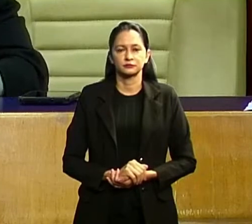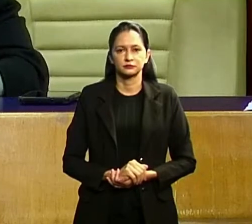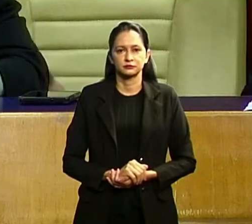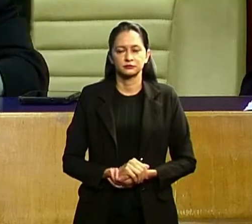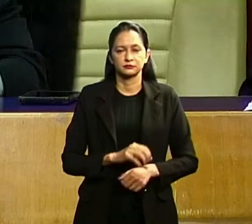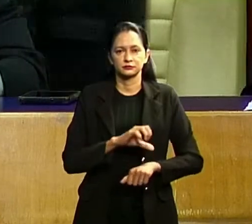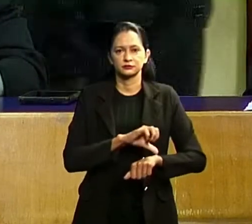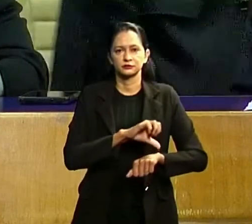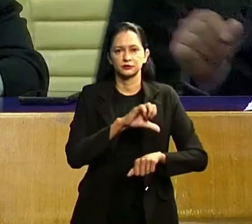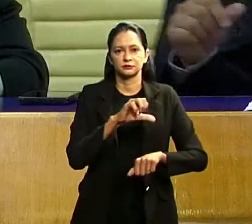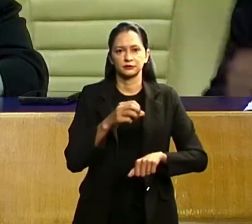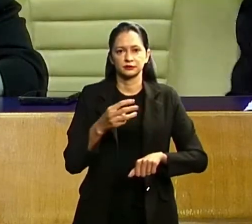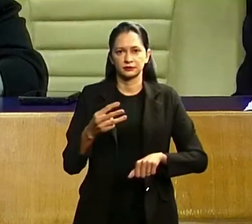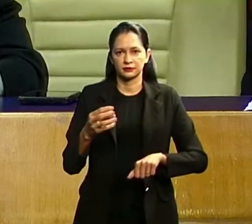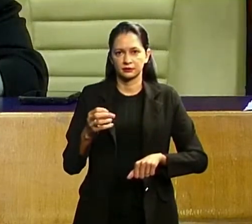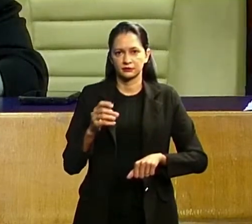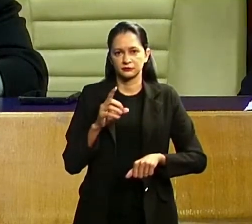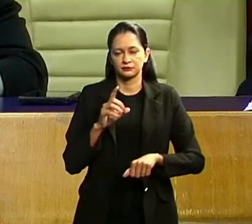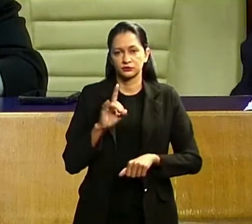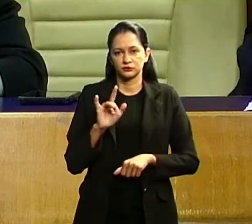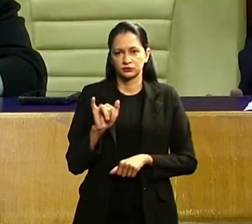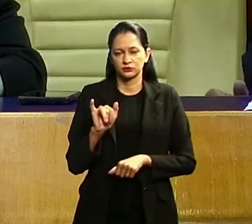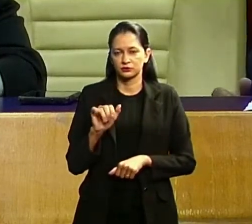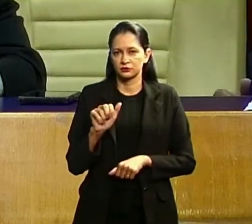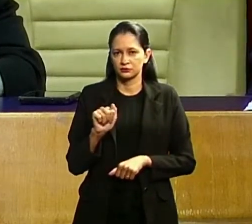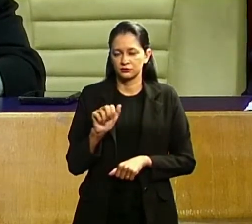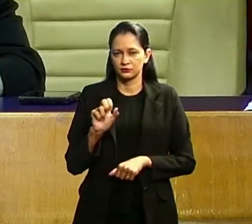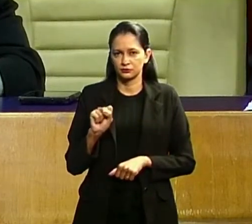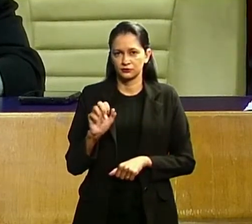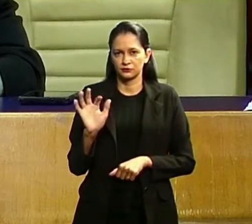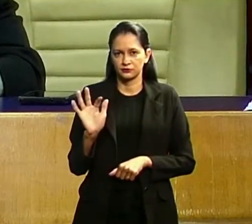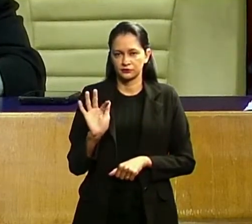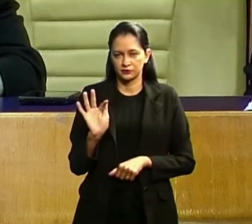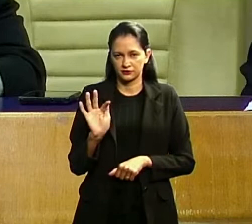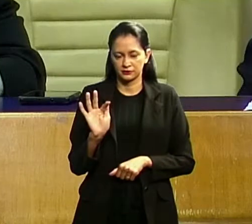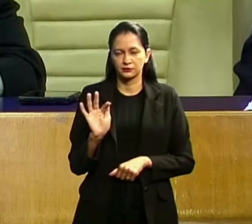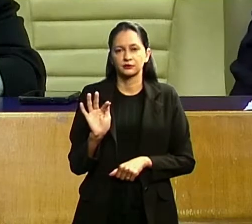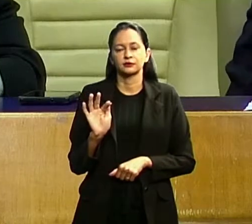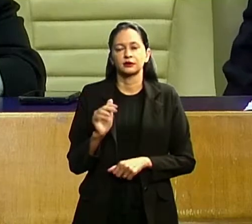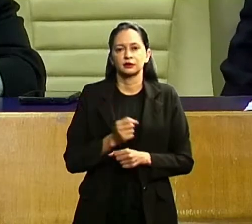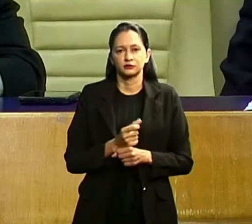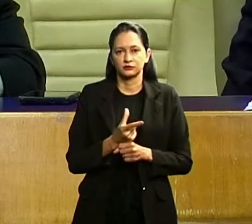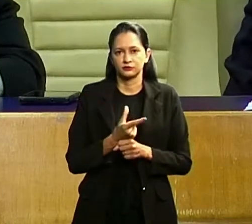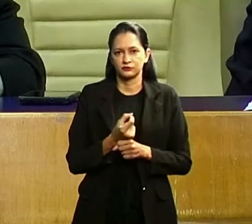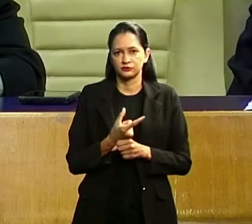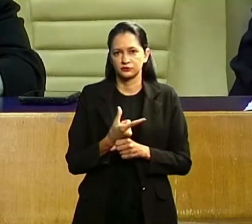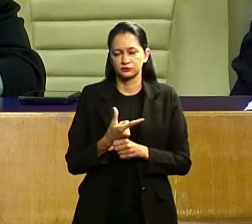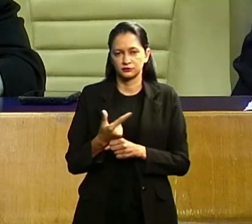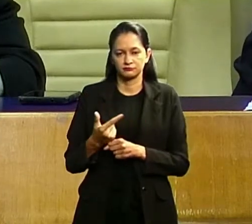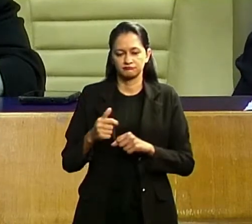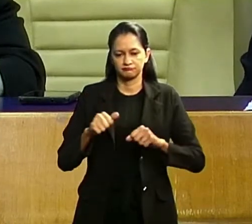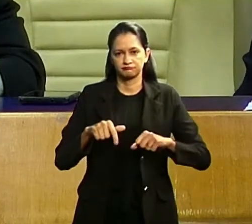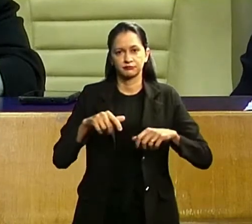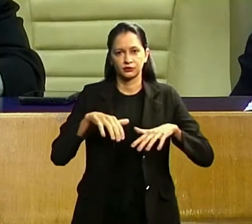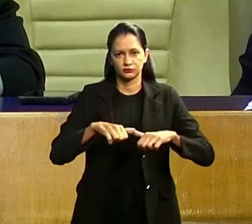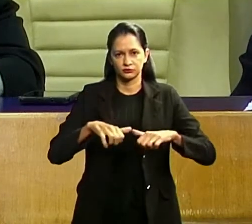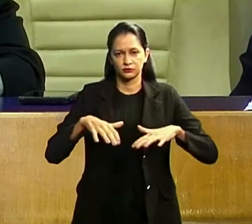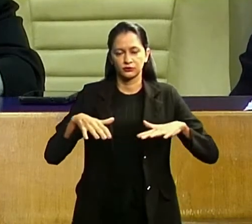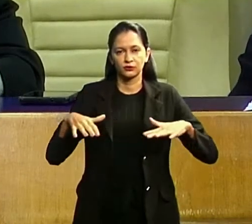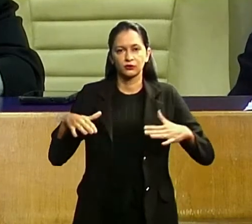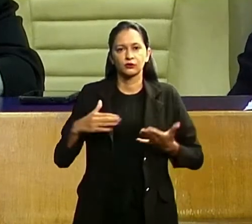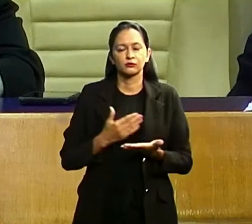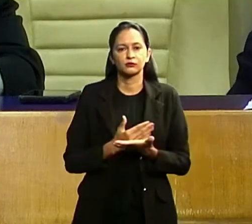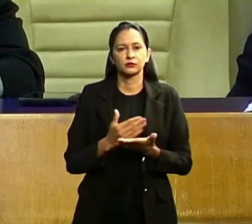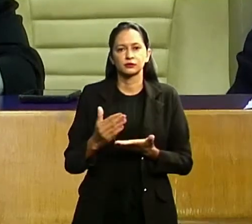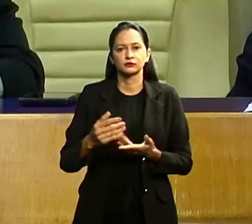Às 9 horas e 30 minutos do dia 8 de fevereiro de 2022, no plenário, o vereador Trajano Guimarães teve início a